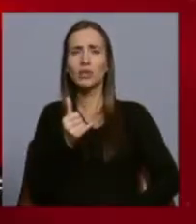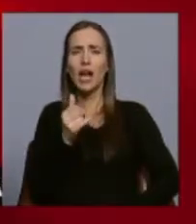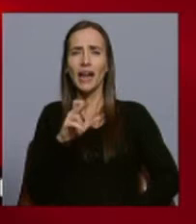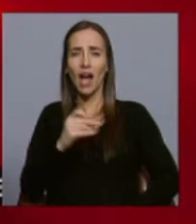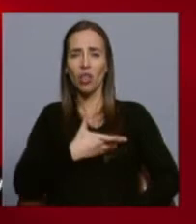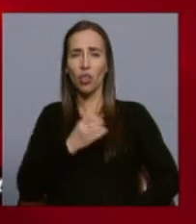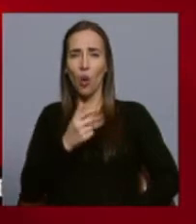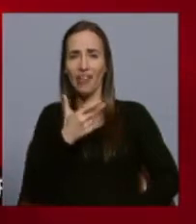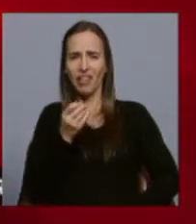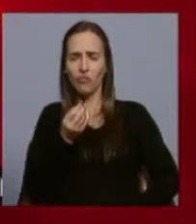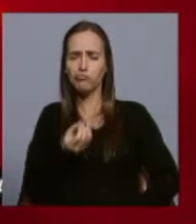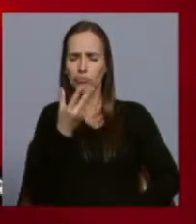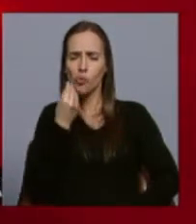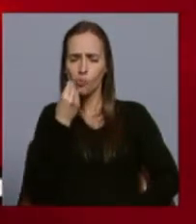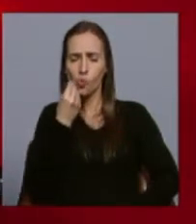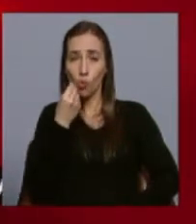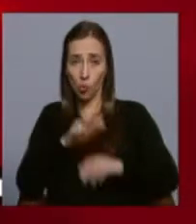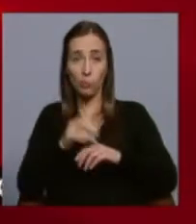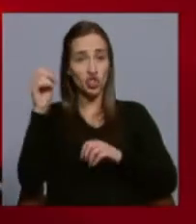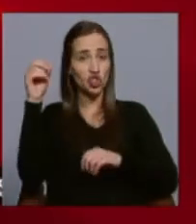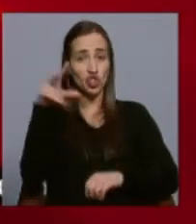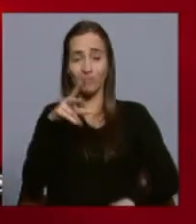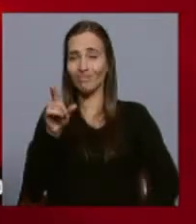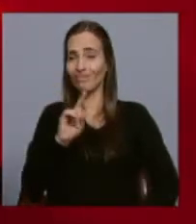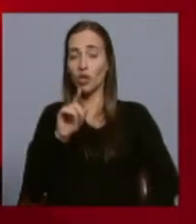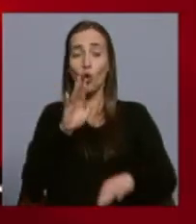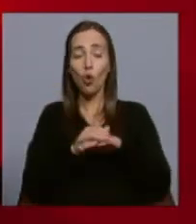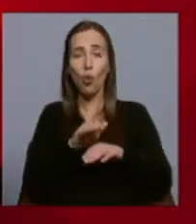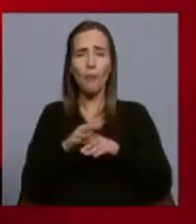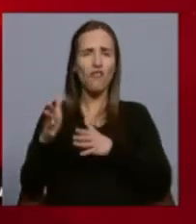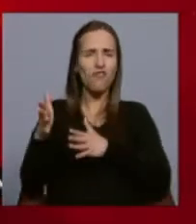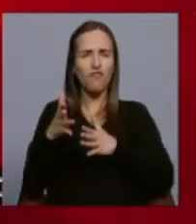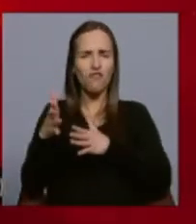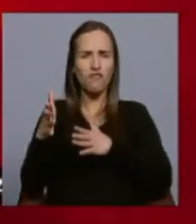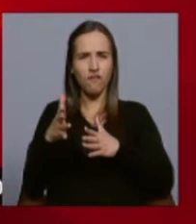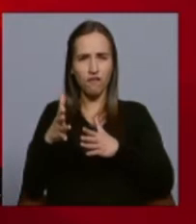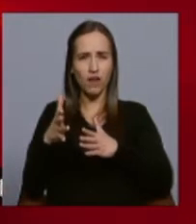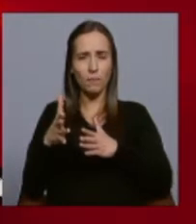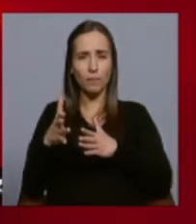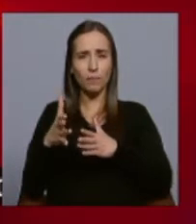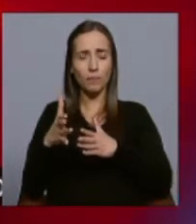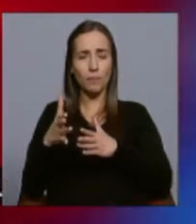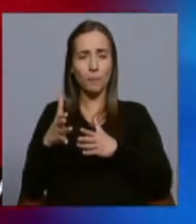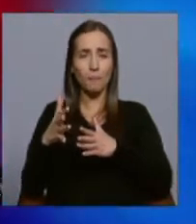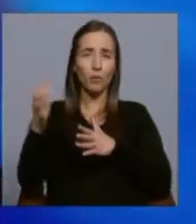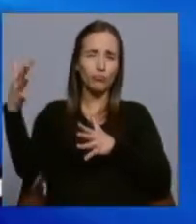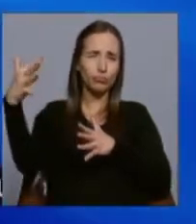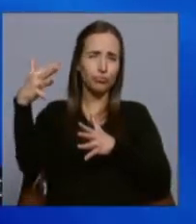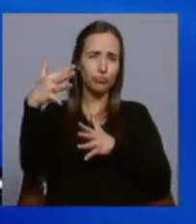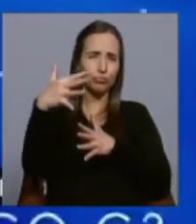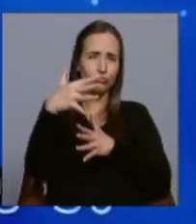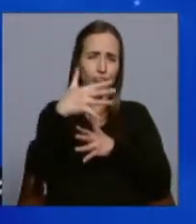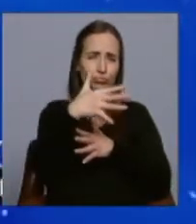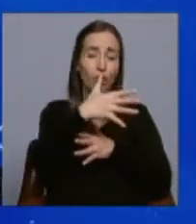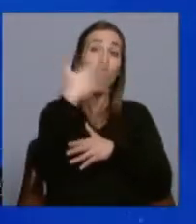É do vento que vem de outros sistemas solares, é do vento que vem dos raios cósmicos, por exemplo, que vem de fora do sistema